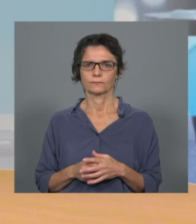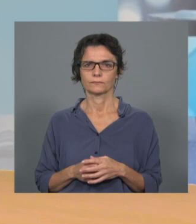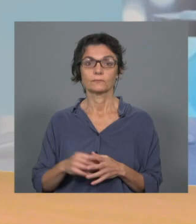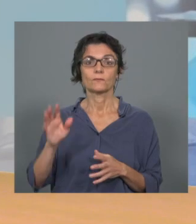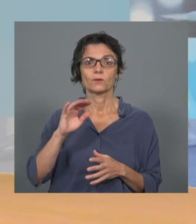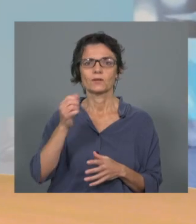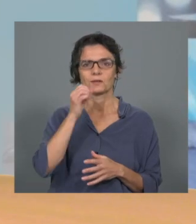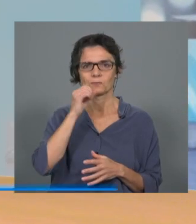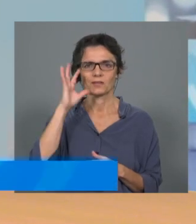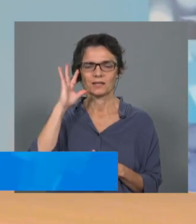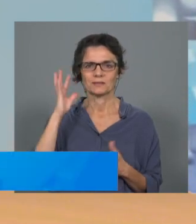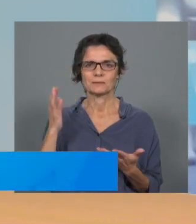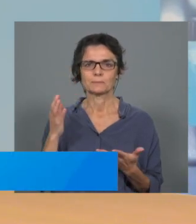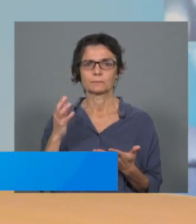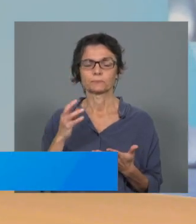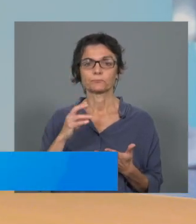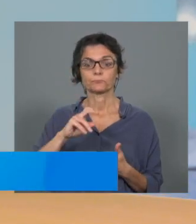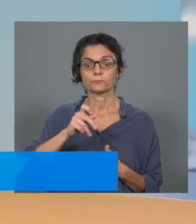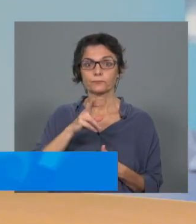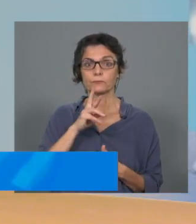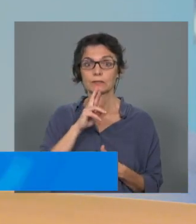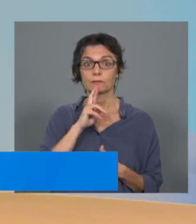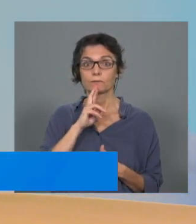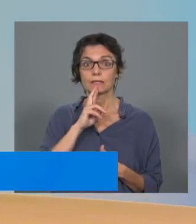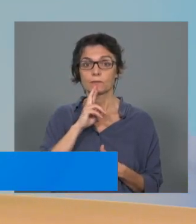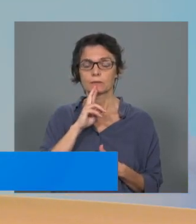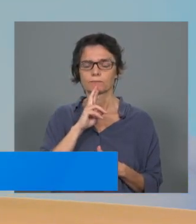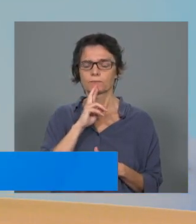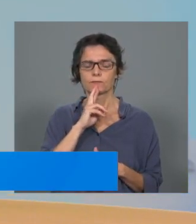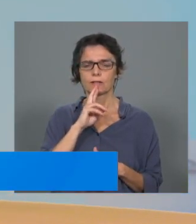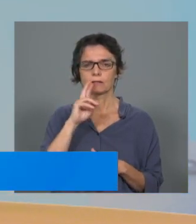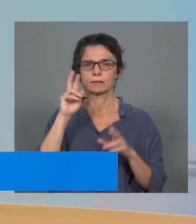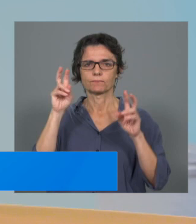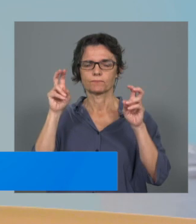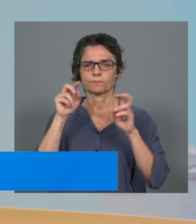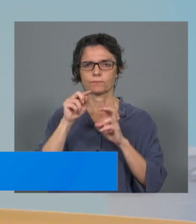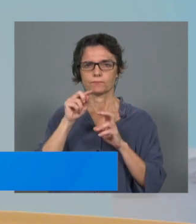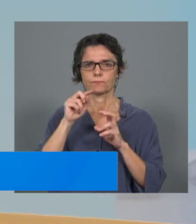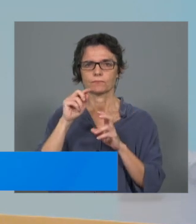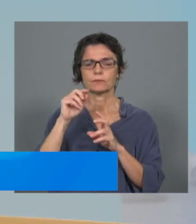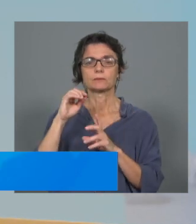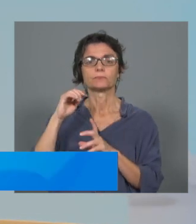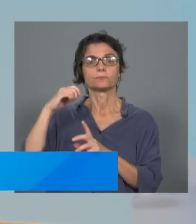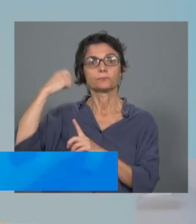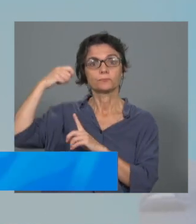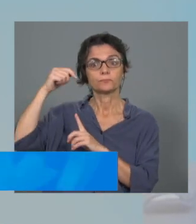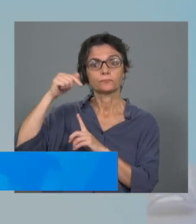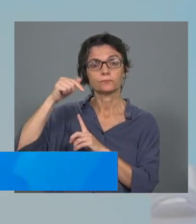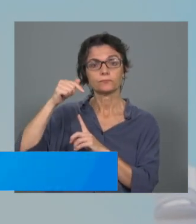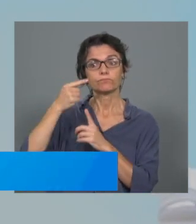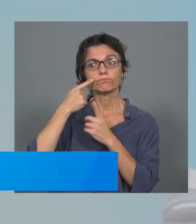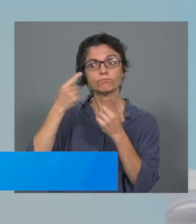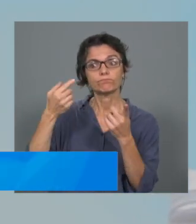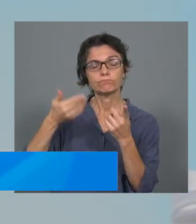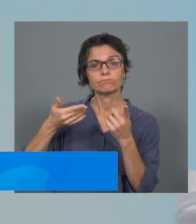Olá, muito boa tarde. Fátima é o nome do filme que acaba de estrear e que nos traz um novo olhar em torno